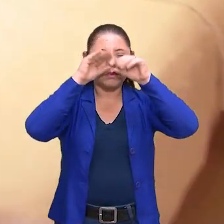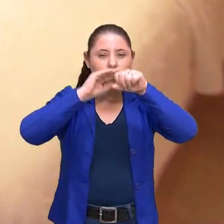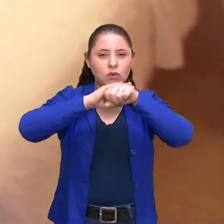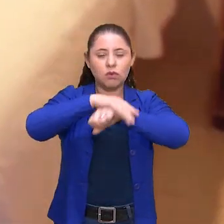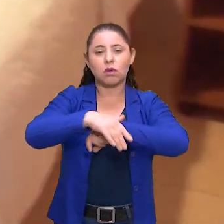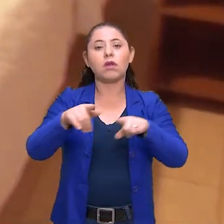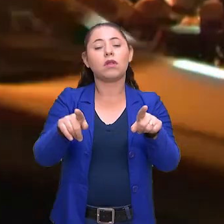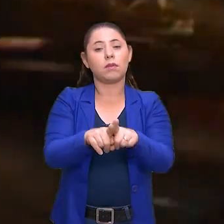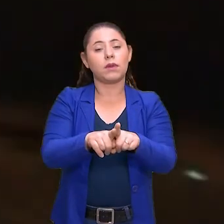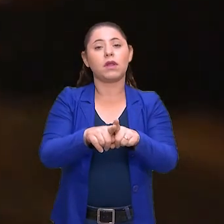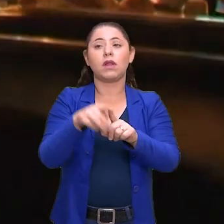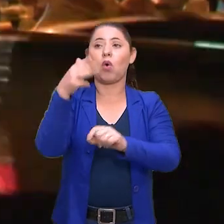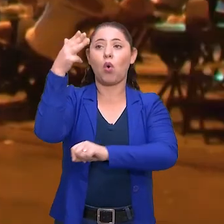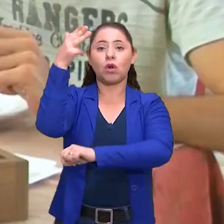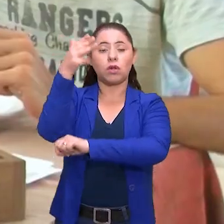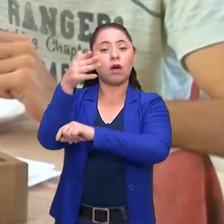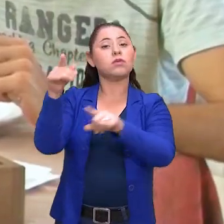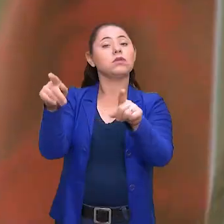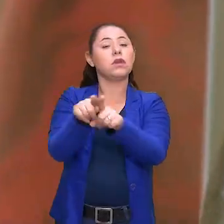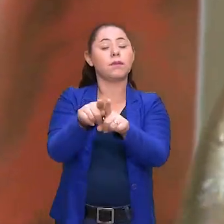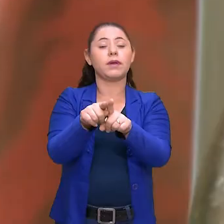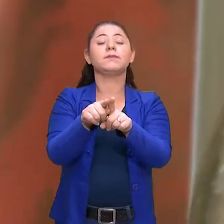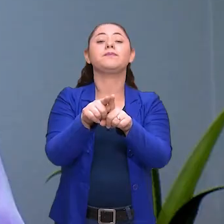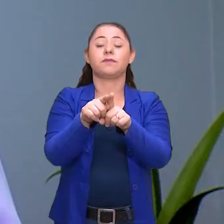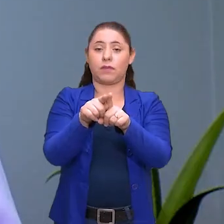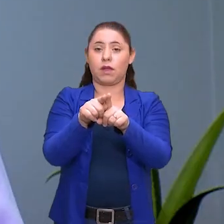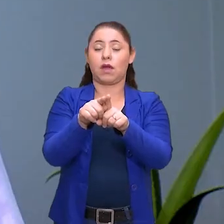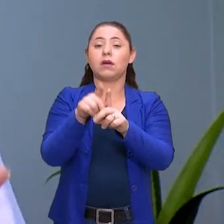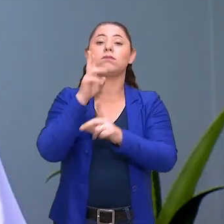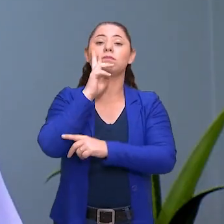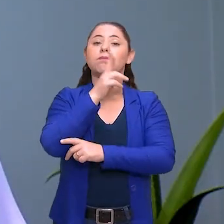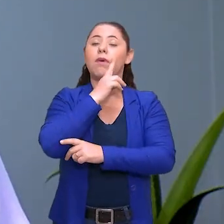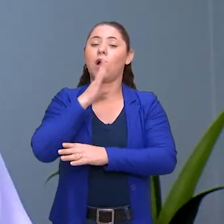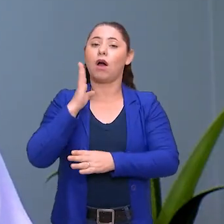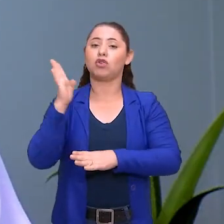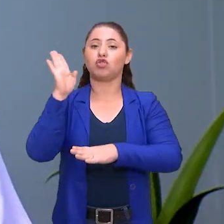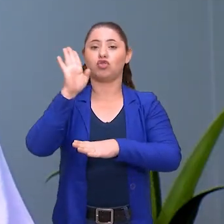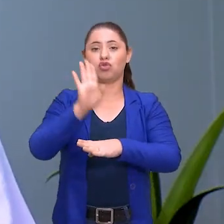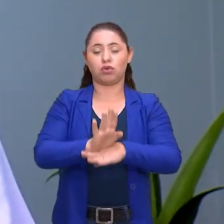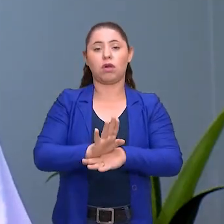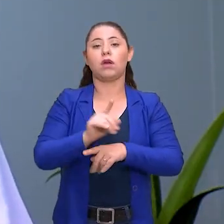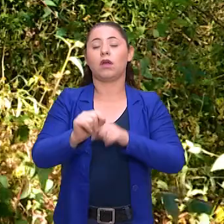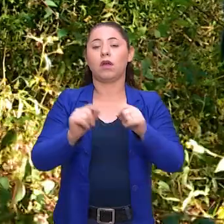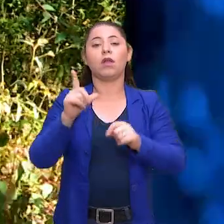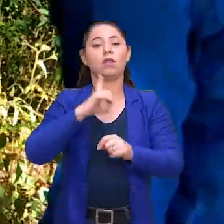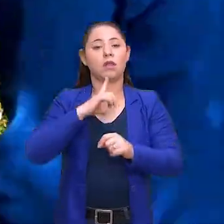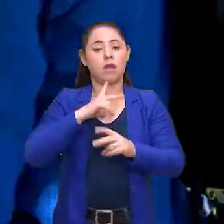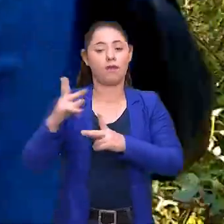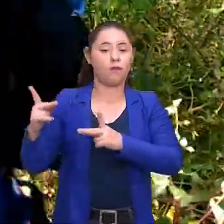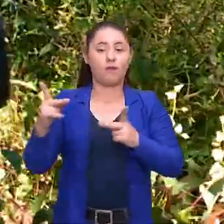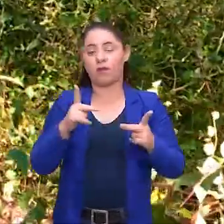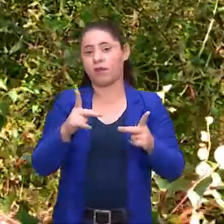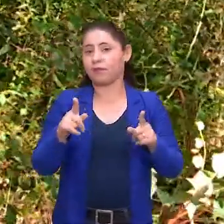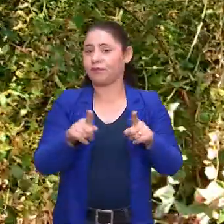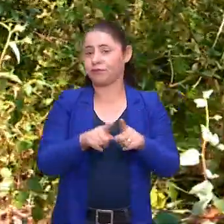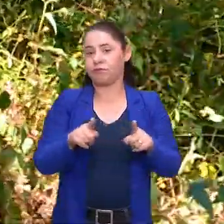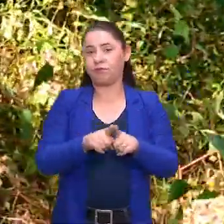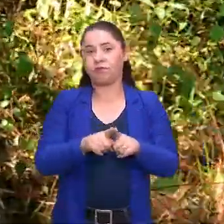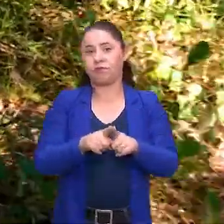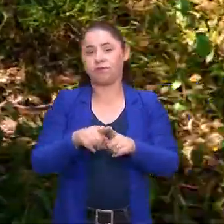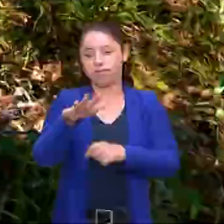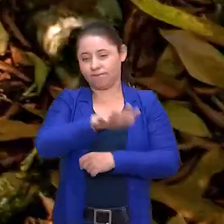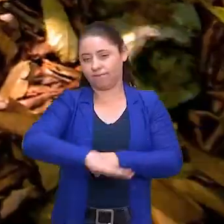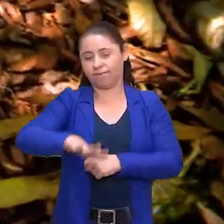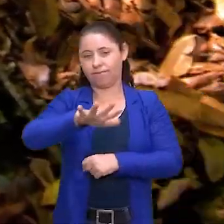boa rede de hotéis e restaurantes e que podem dar auxílio para que haja o turismo, a visitação